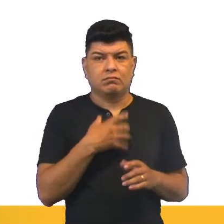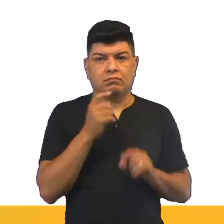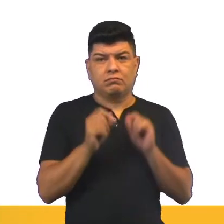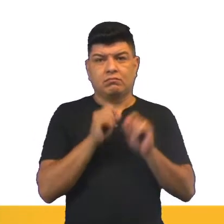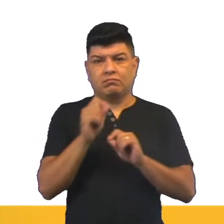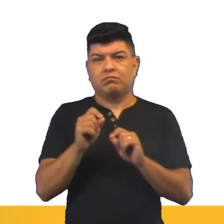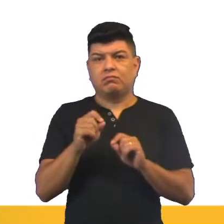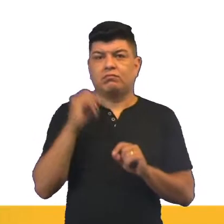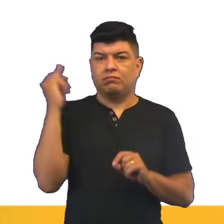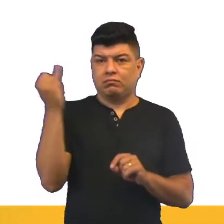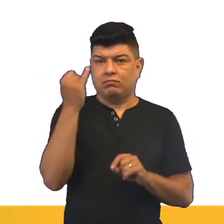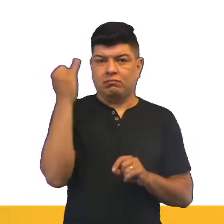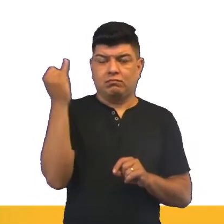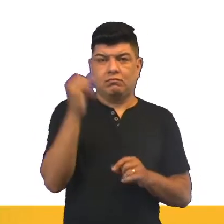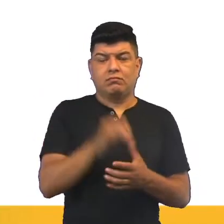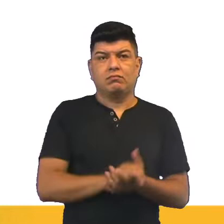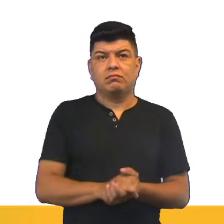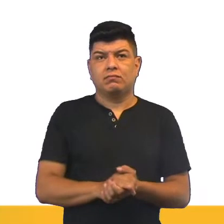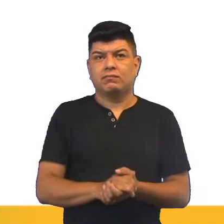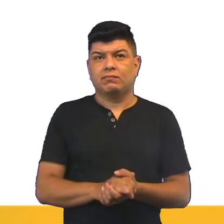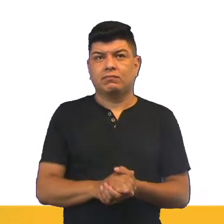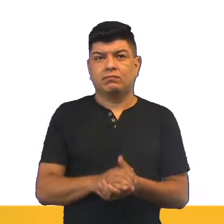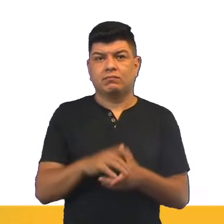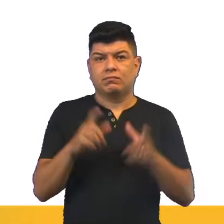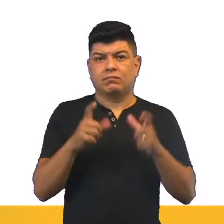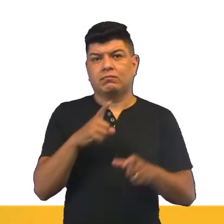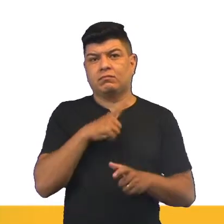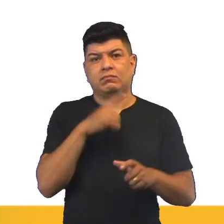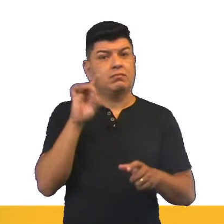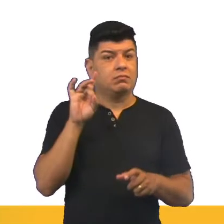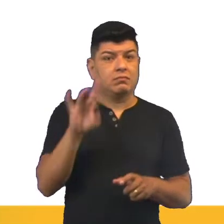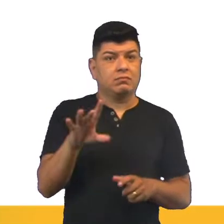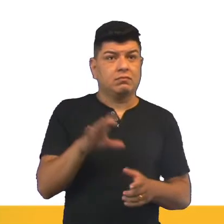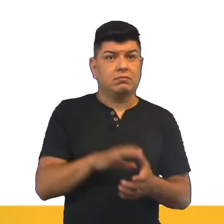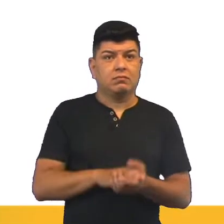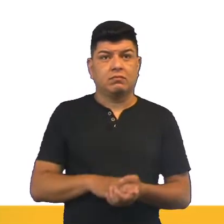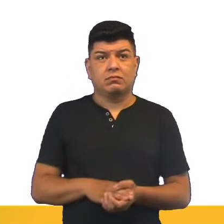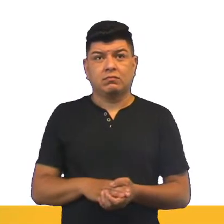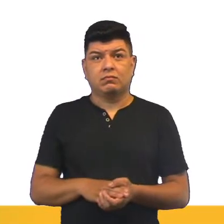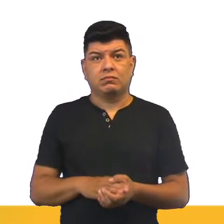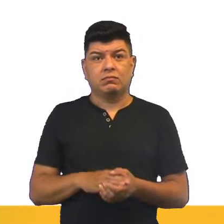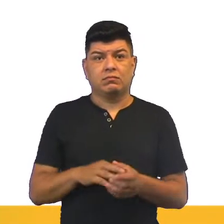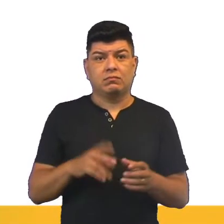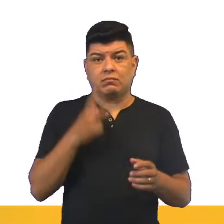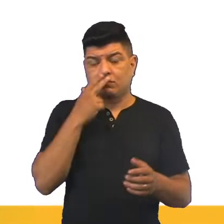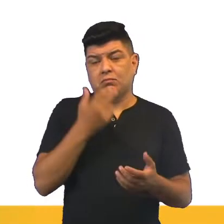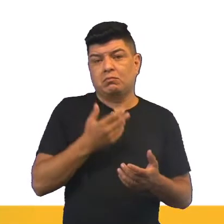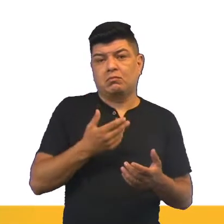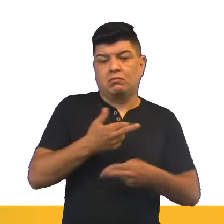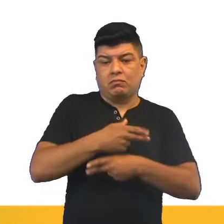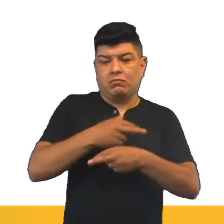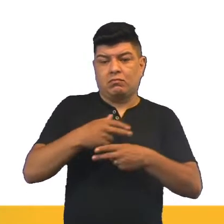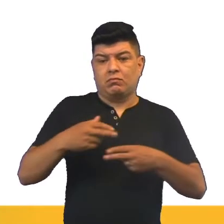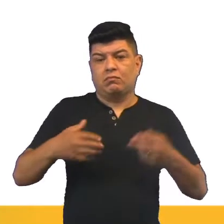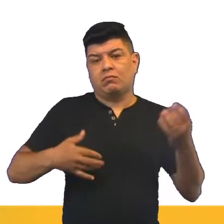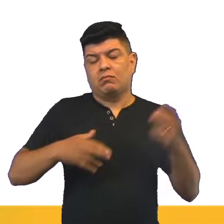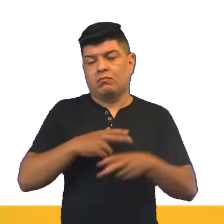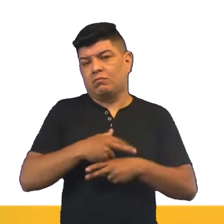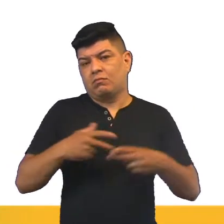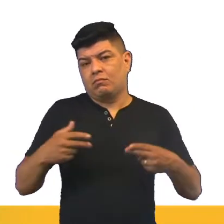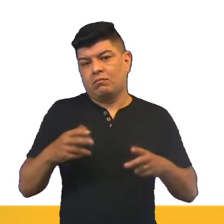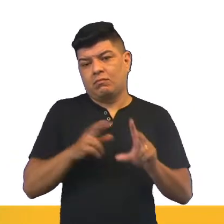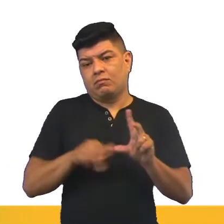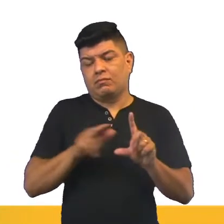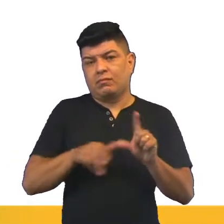muito predominante, onde existe aí apenas os instrumentos, né, e não existe letra em